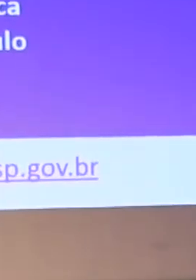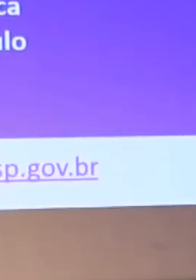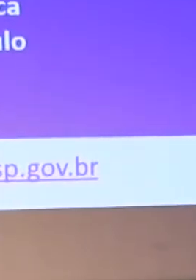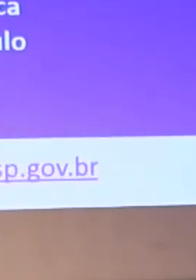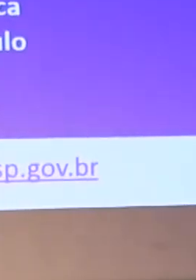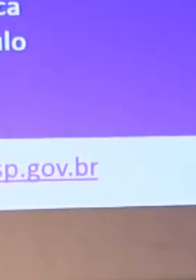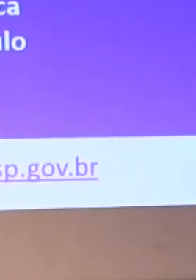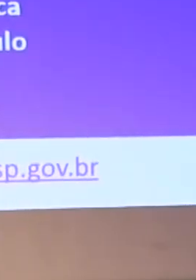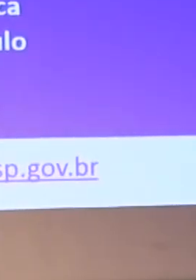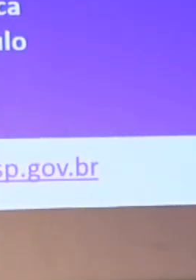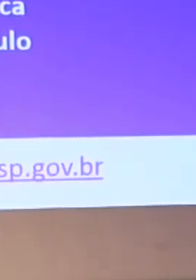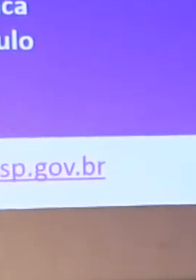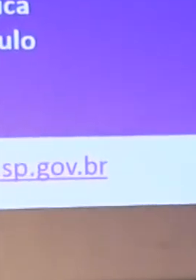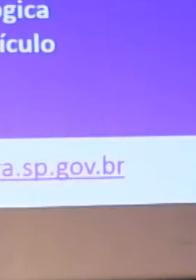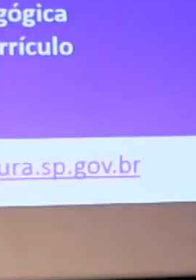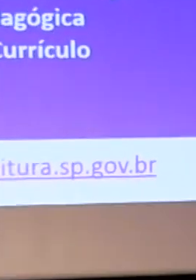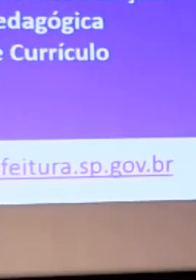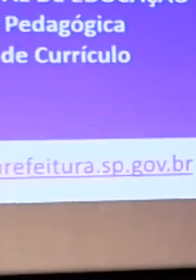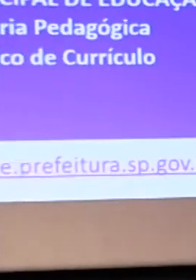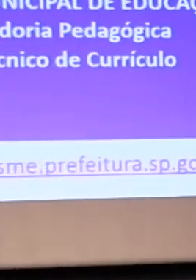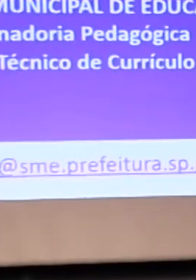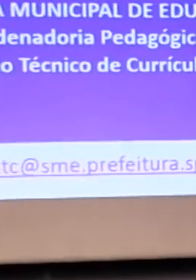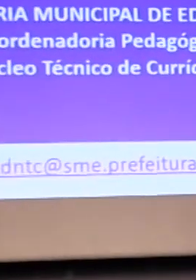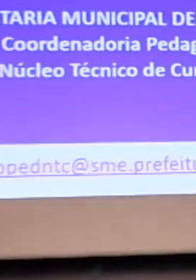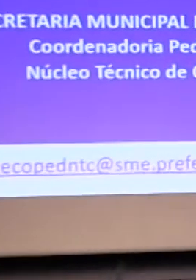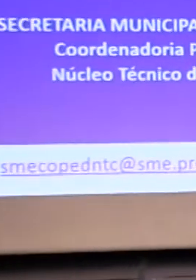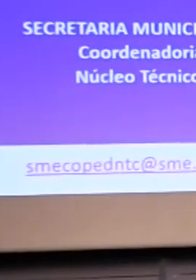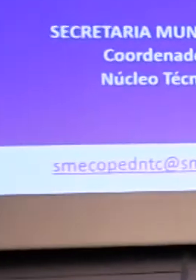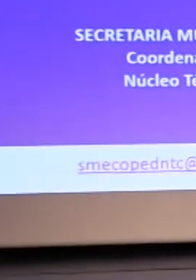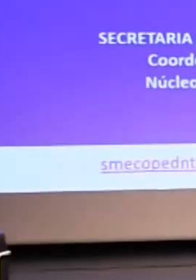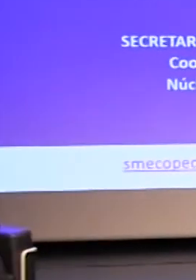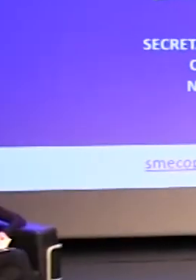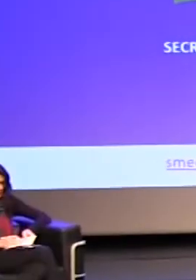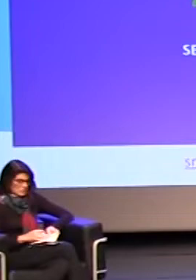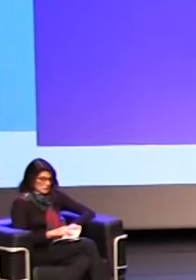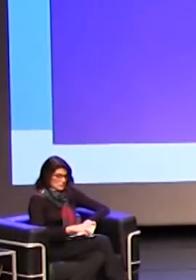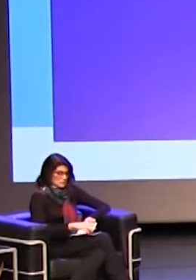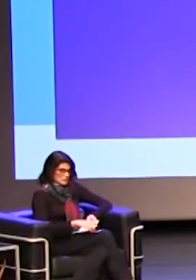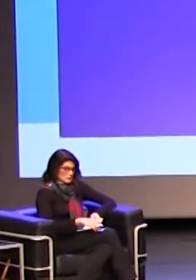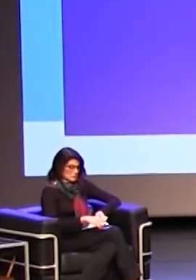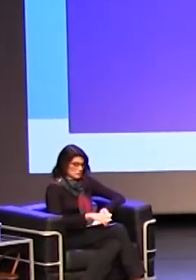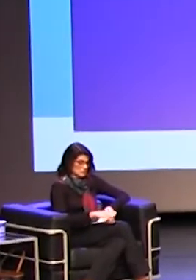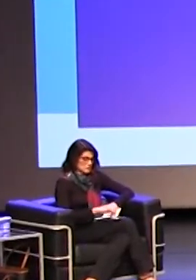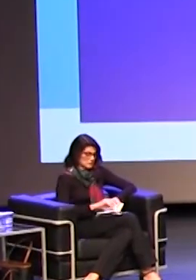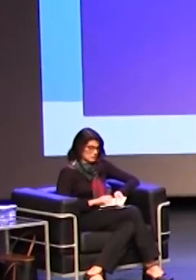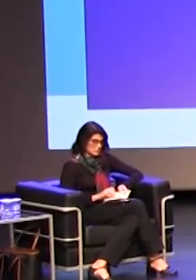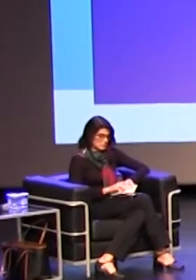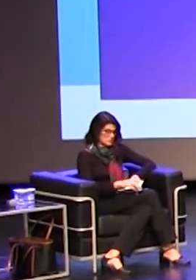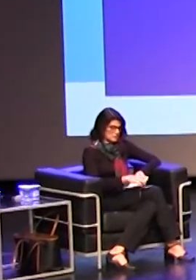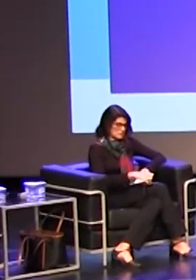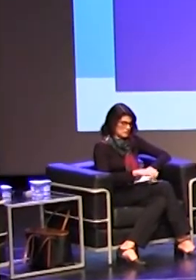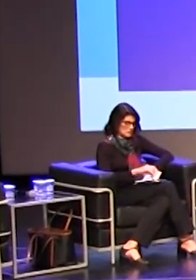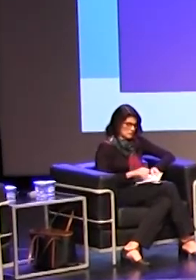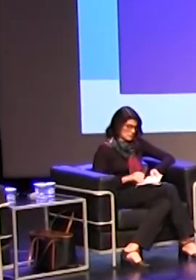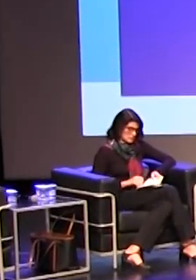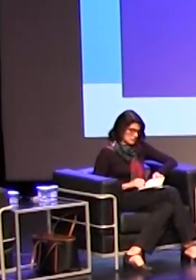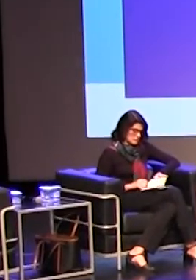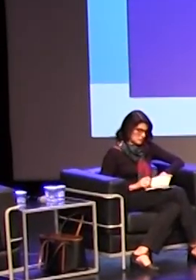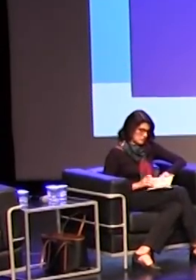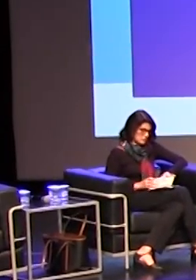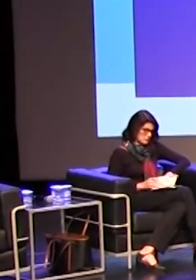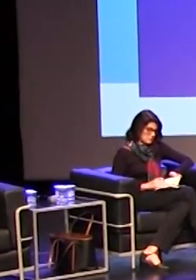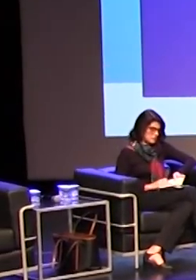disse hoje, e a Leila também, da matriz de saberes, o que ela vai interferir nesse currículo, né, e